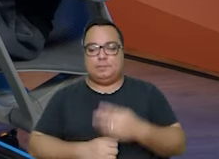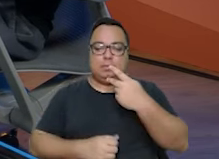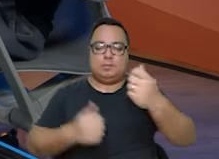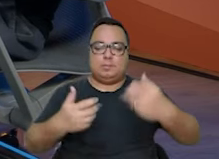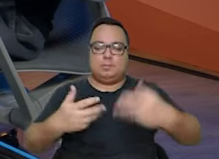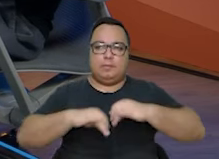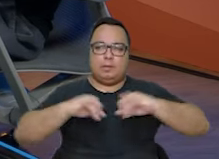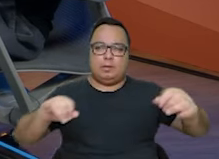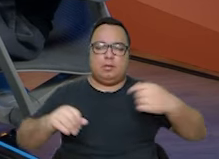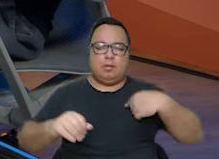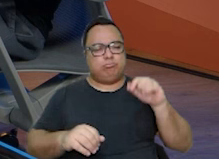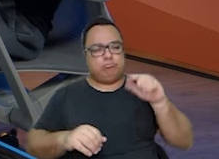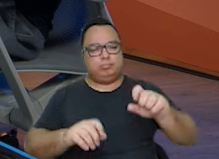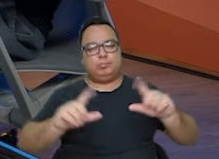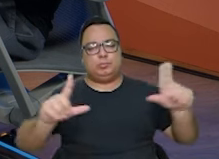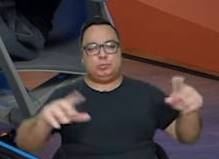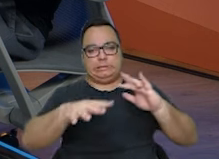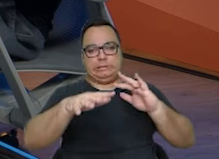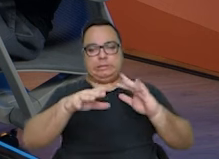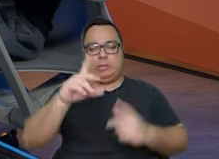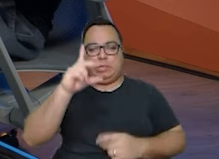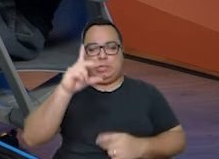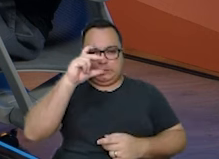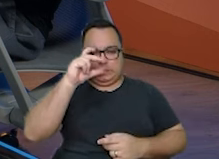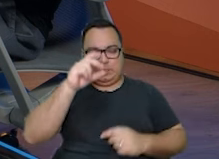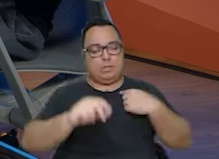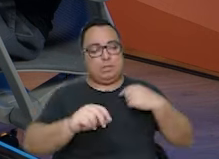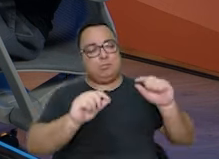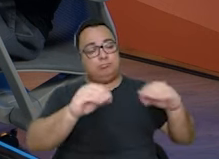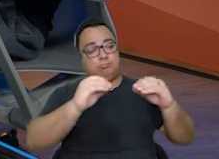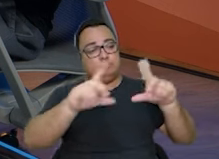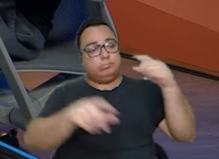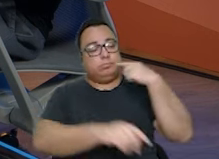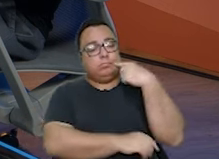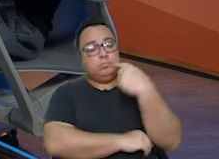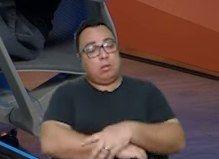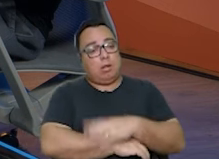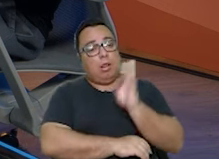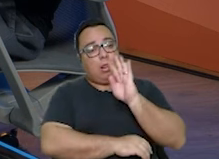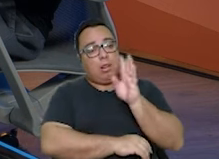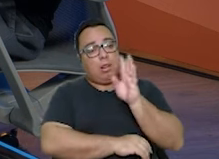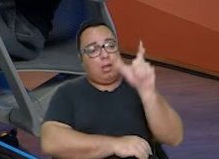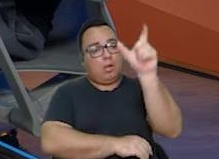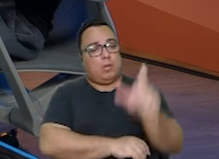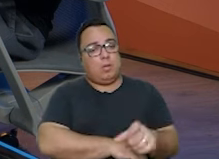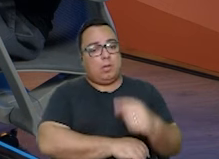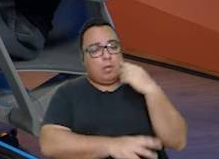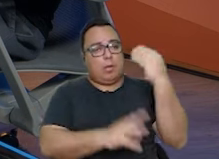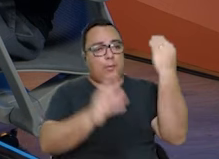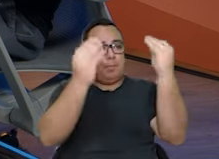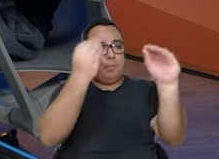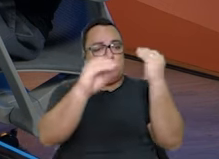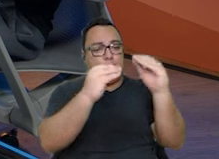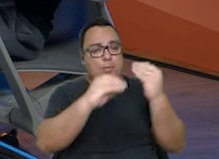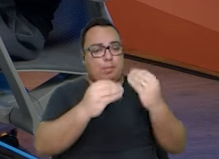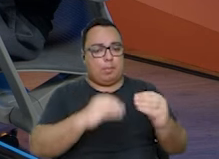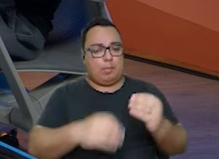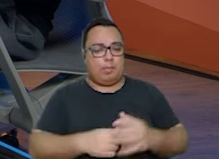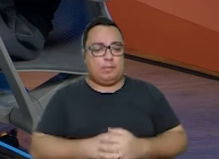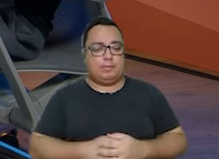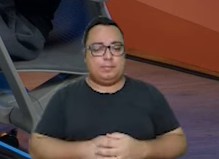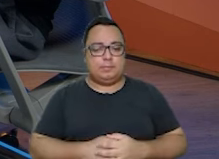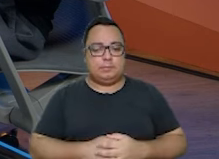entrei no Instagram dele eu falei olha que legal eu tô vendo aqui no seu Instagram já tem postagens fazendo referência ao